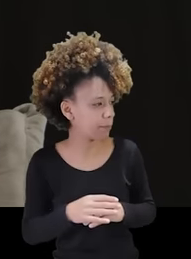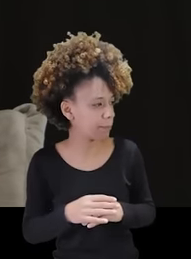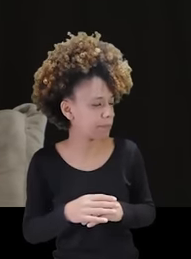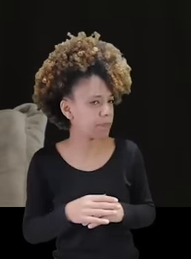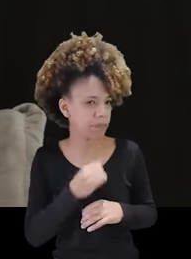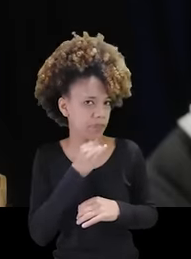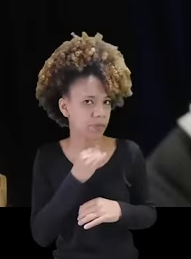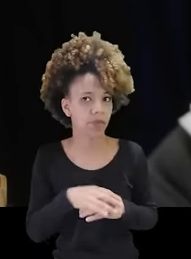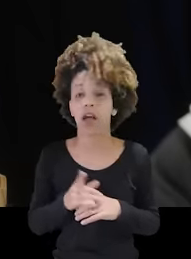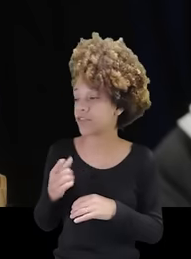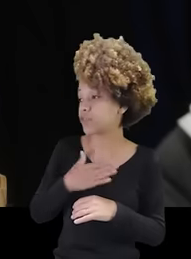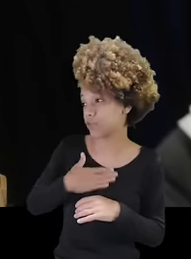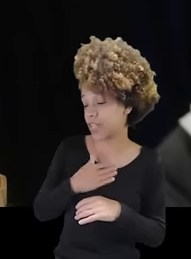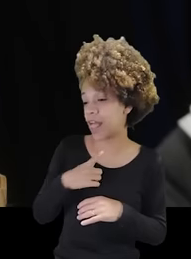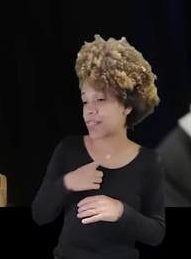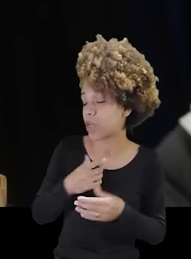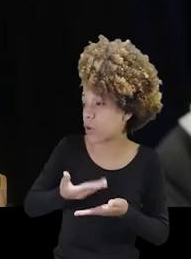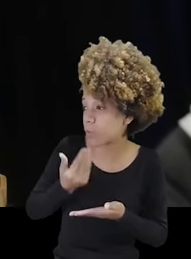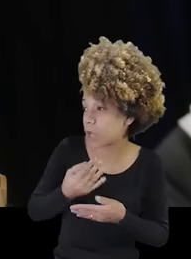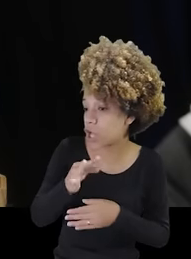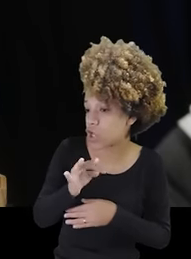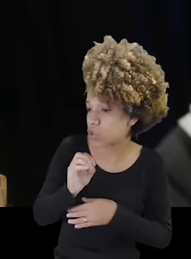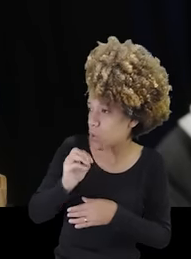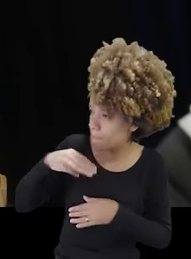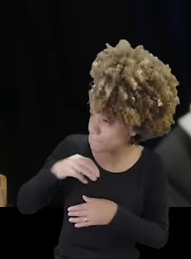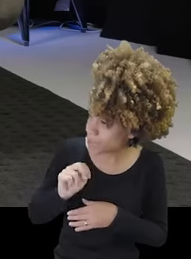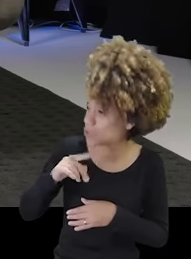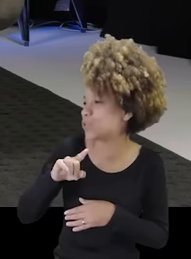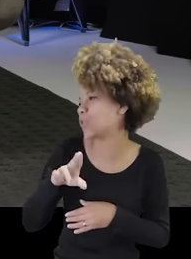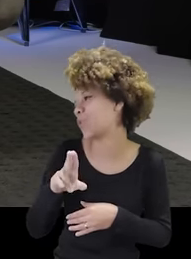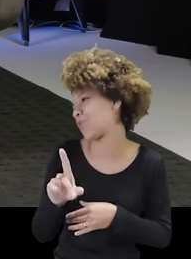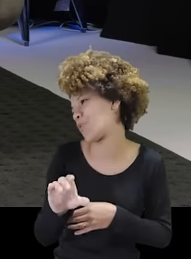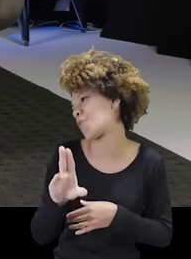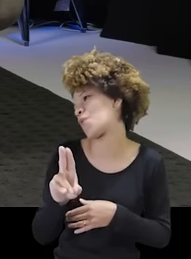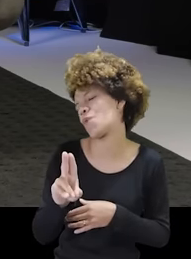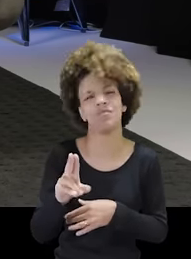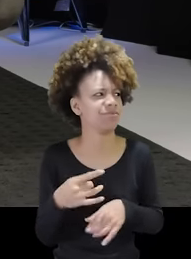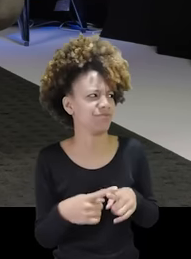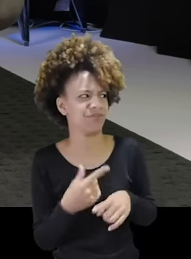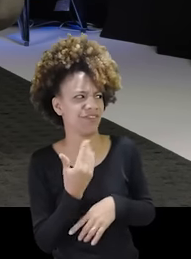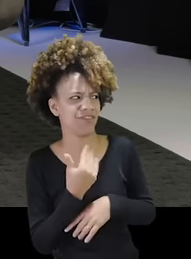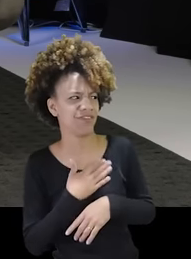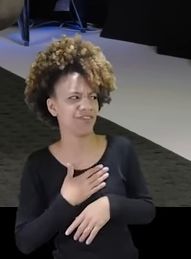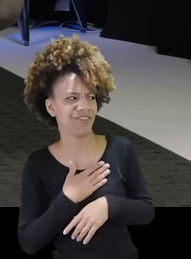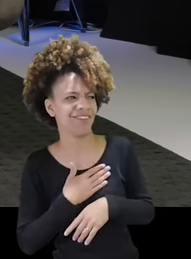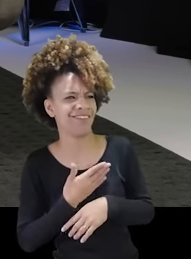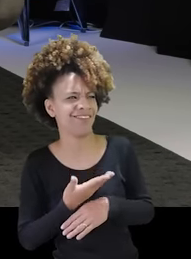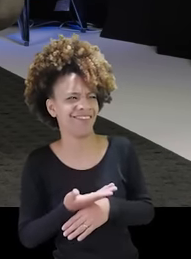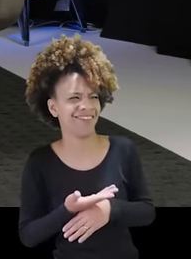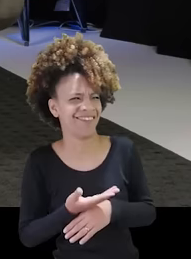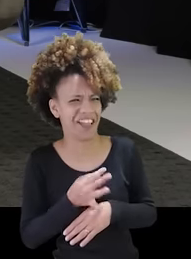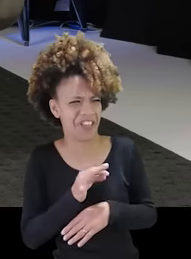tipo você vai gostar tem um prato lá chamando tomando o cu que eu vou gostar